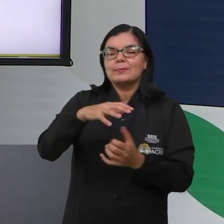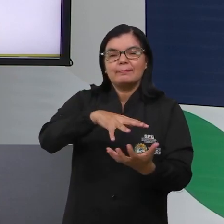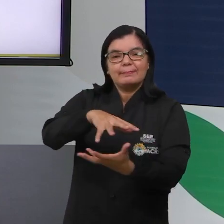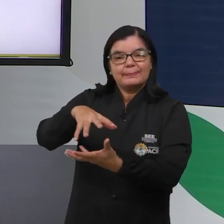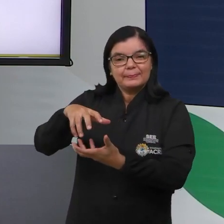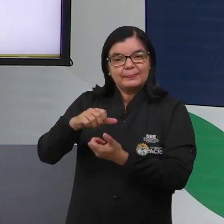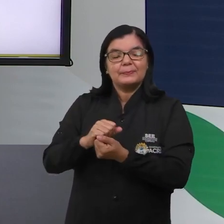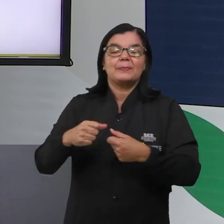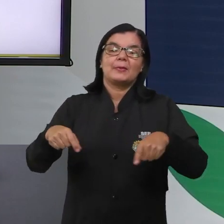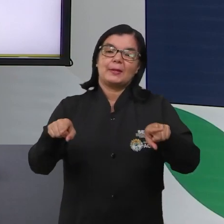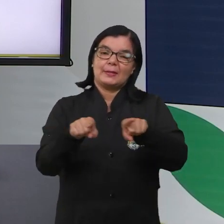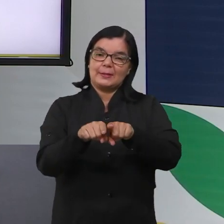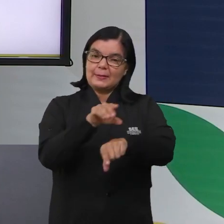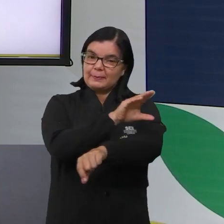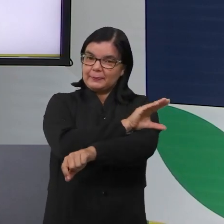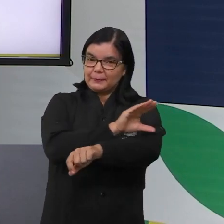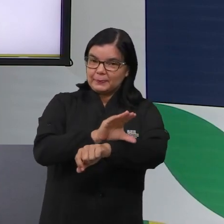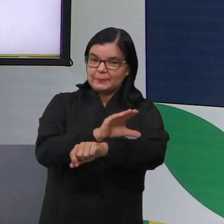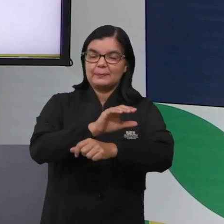globalização também da cultura.